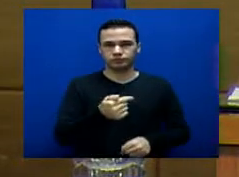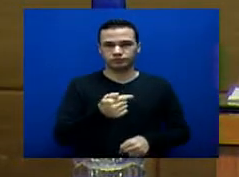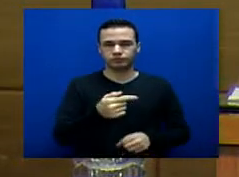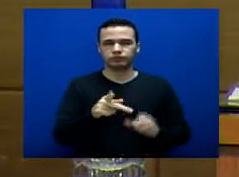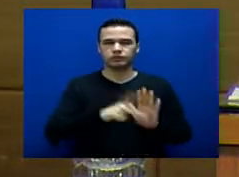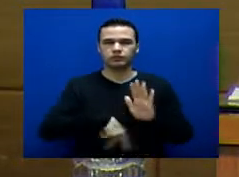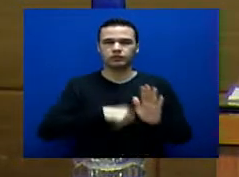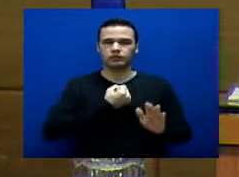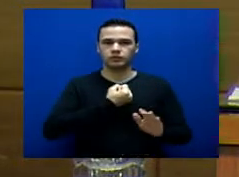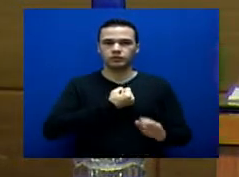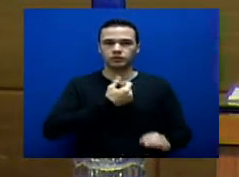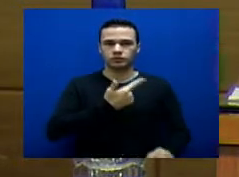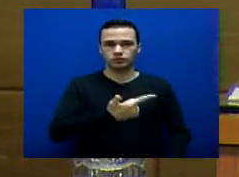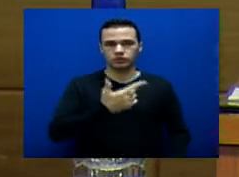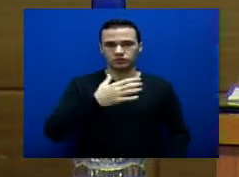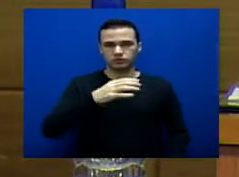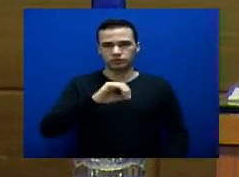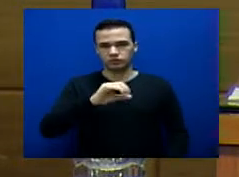Protocolo número